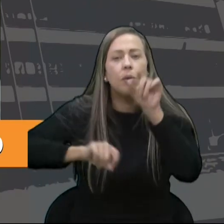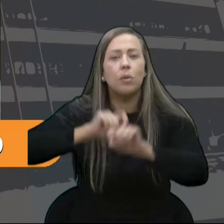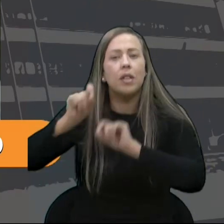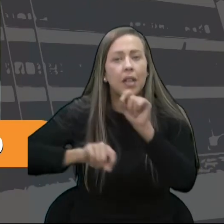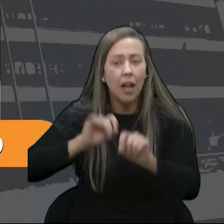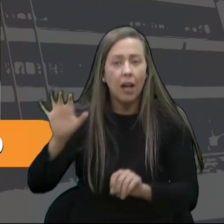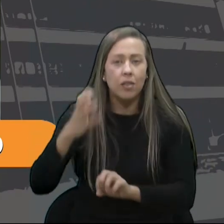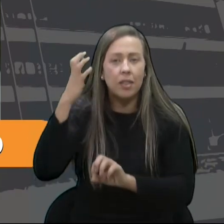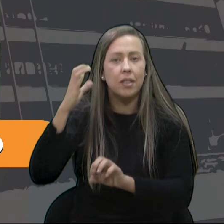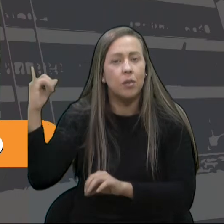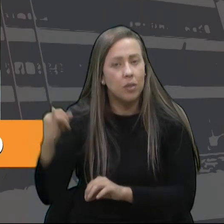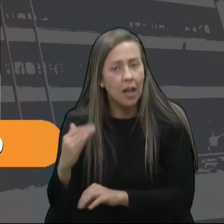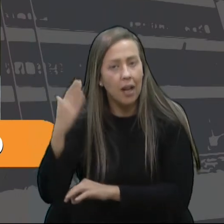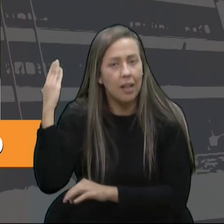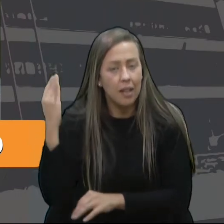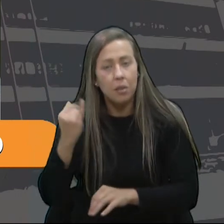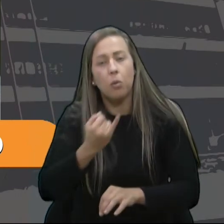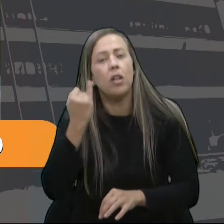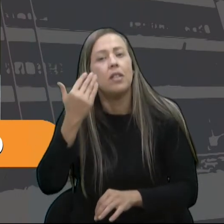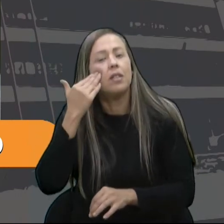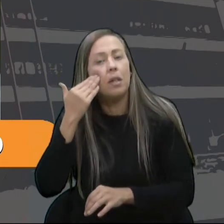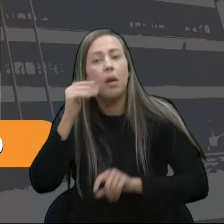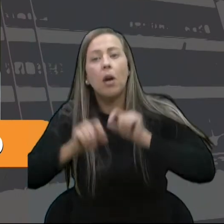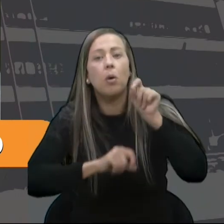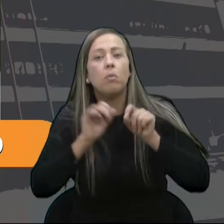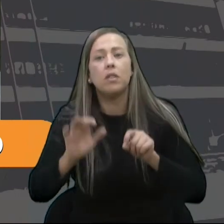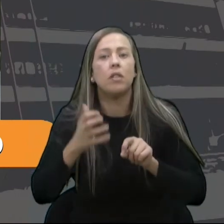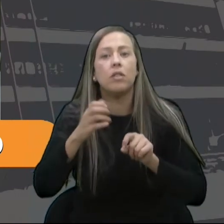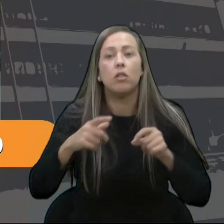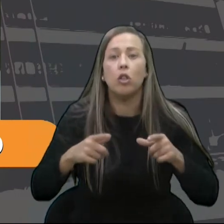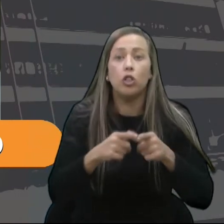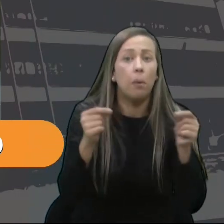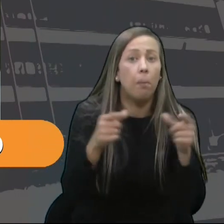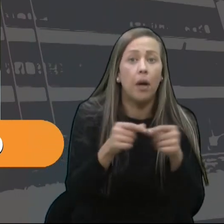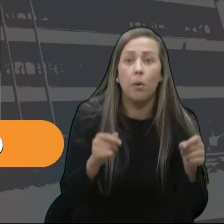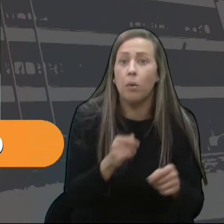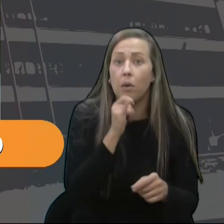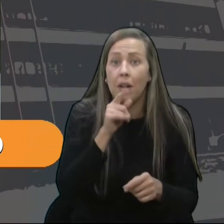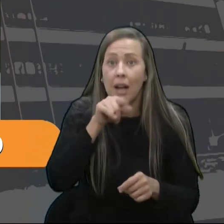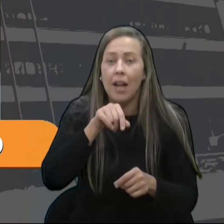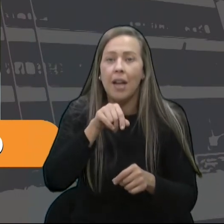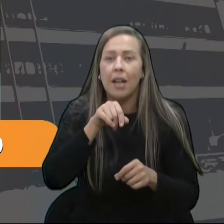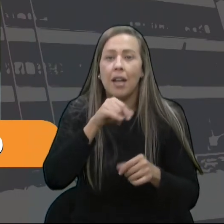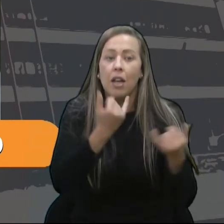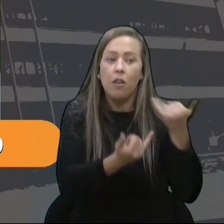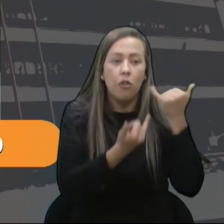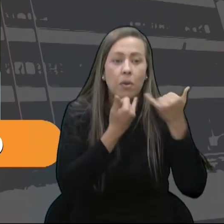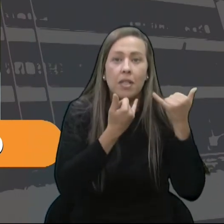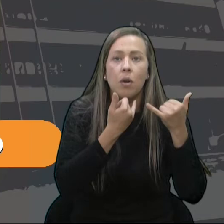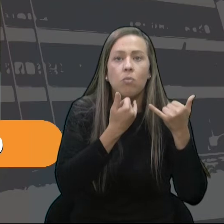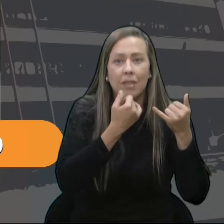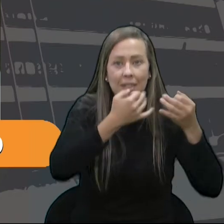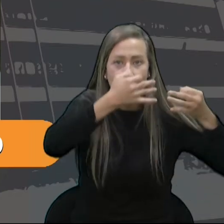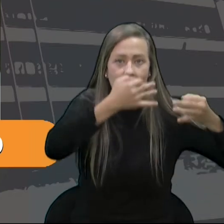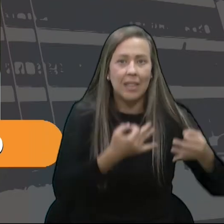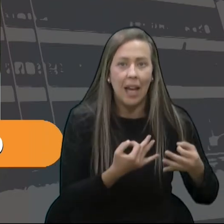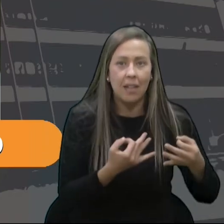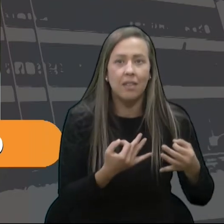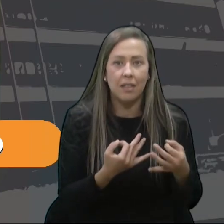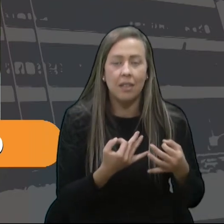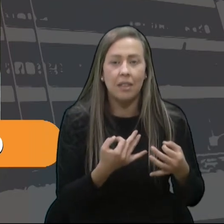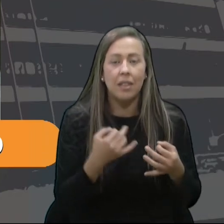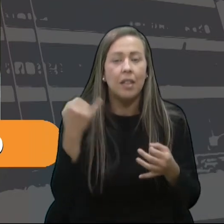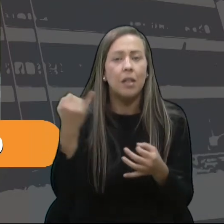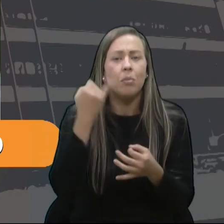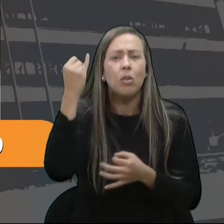essa situação lá. É importante a gente saber o que está acontecendo no Japão de fontes primárias, né? De fontes primárias. Importante